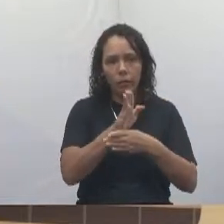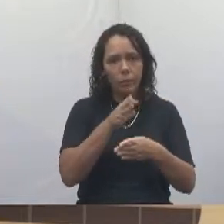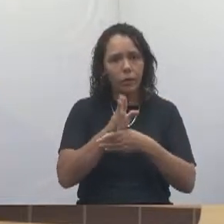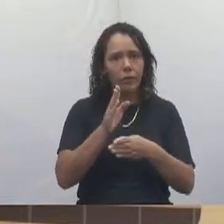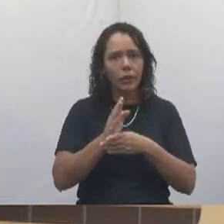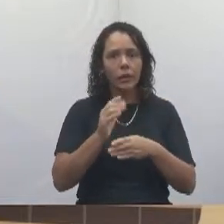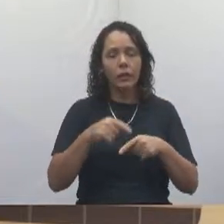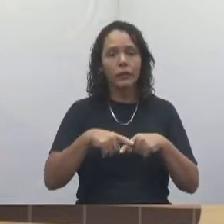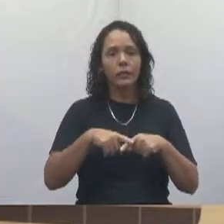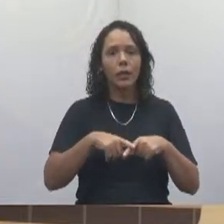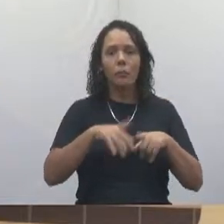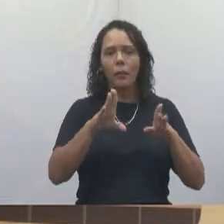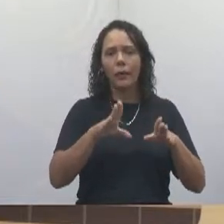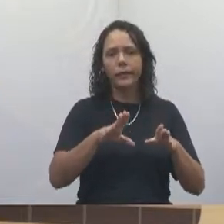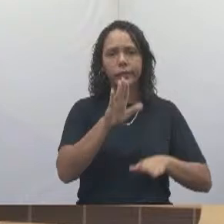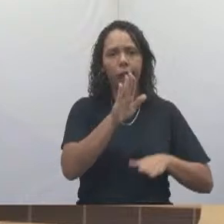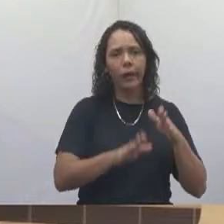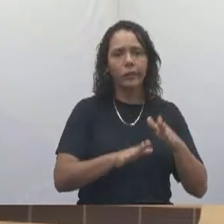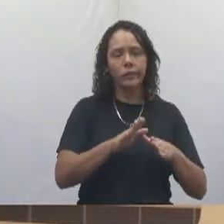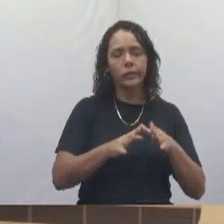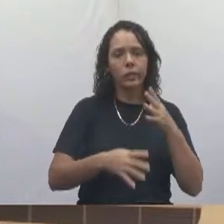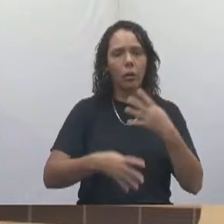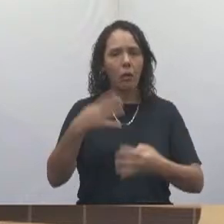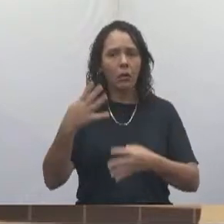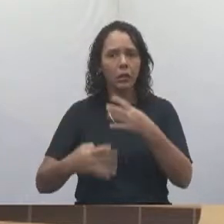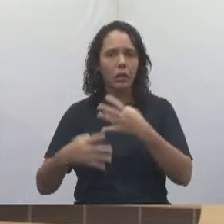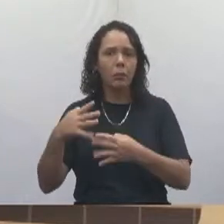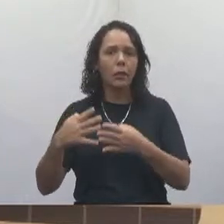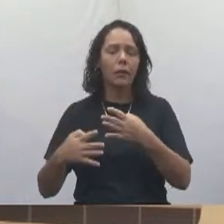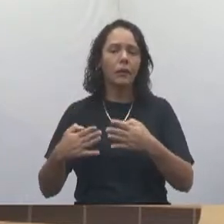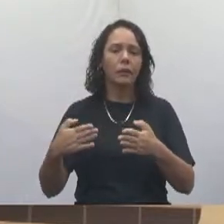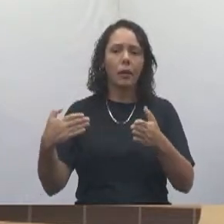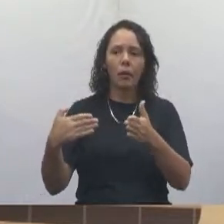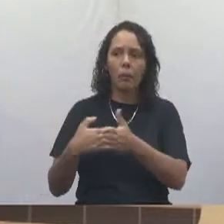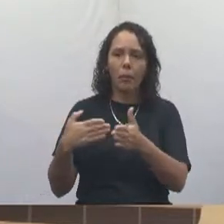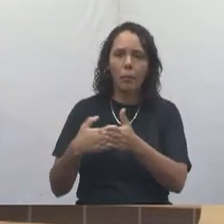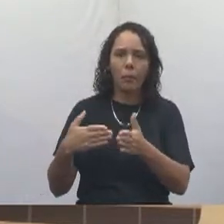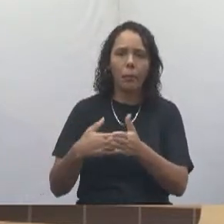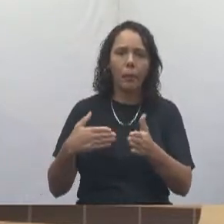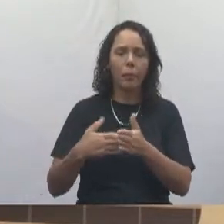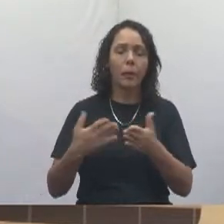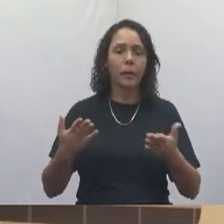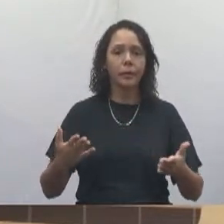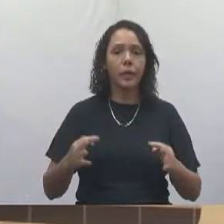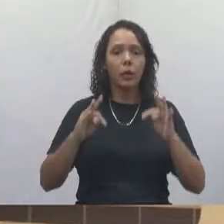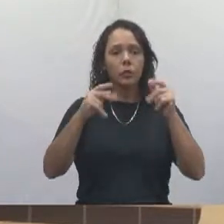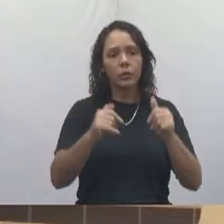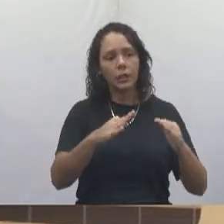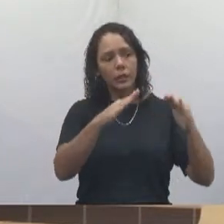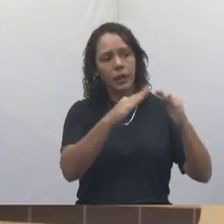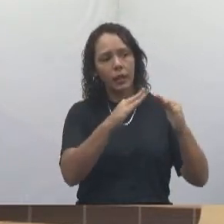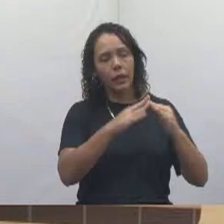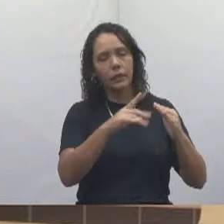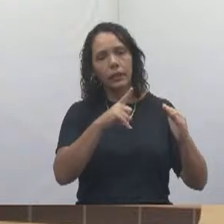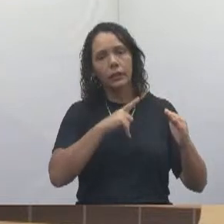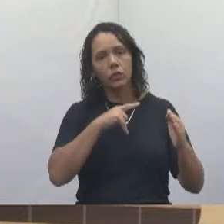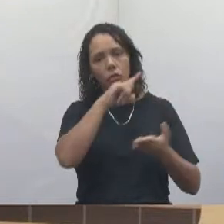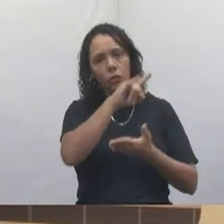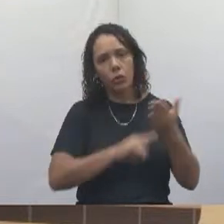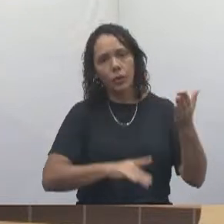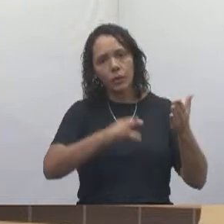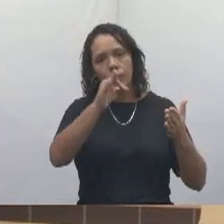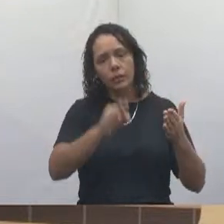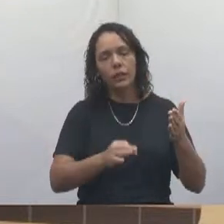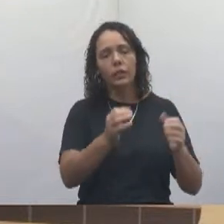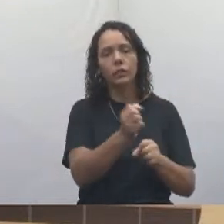não passava para o outro balcão que atualizava o cadastro tributário. Todas as casas que tinham habites, em 2017